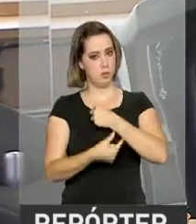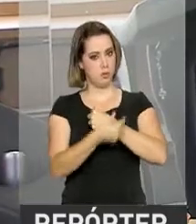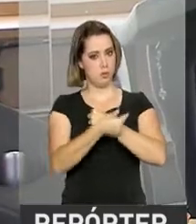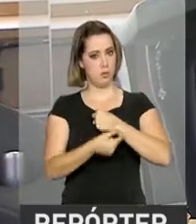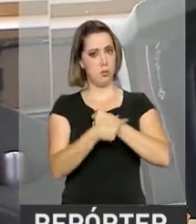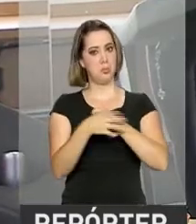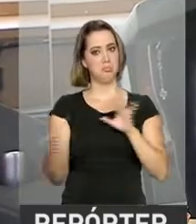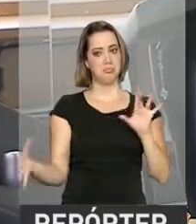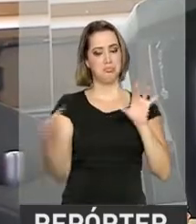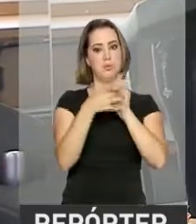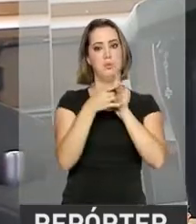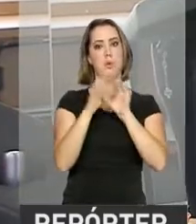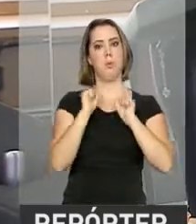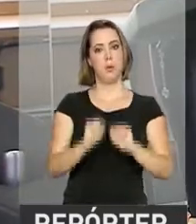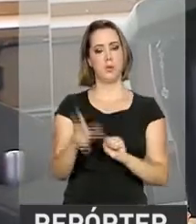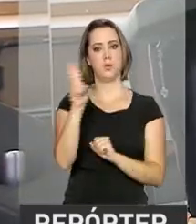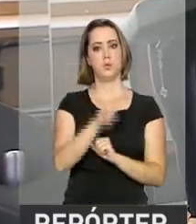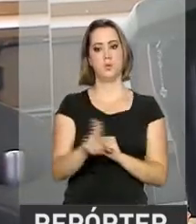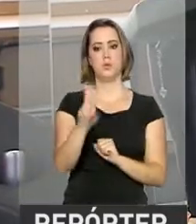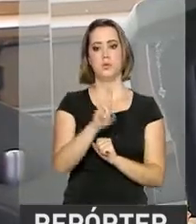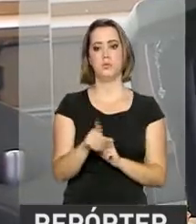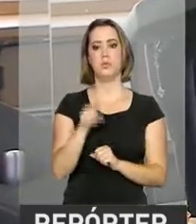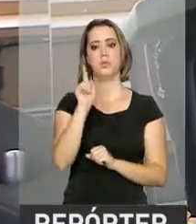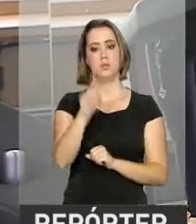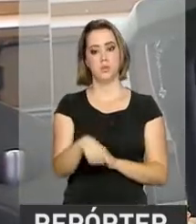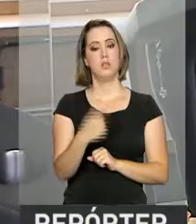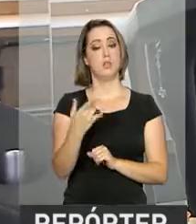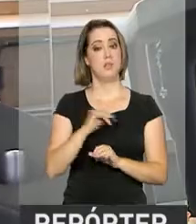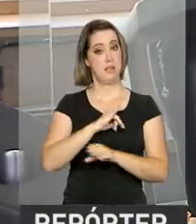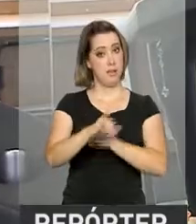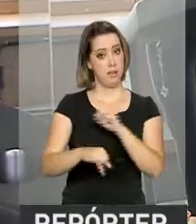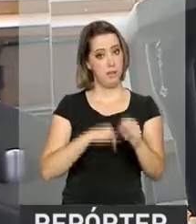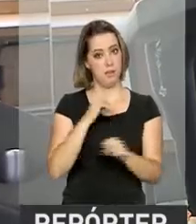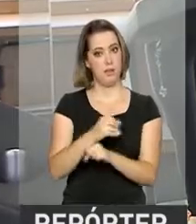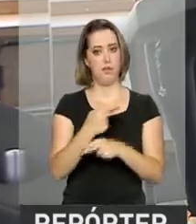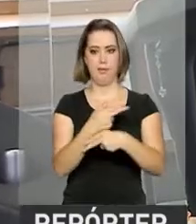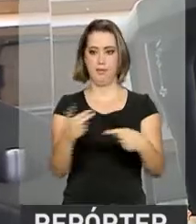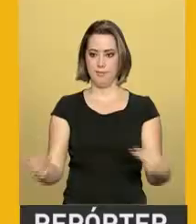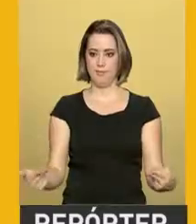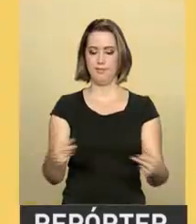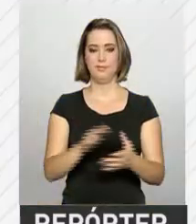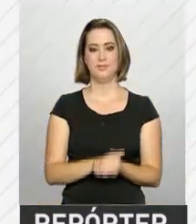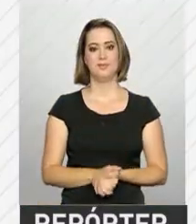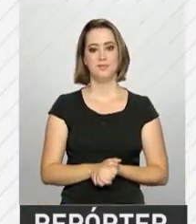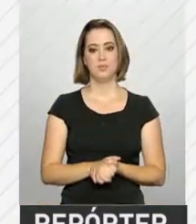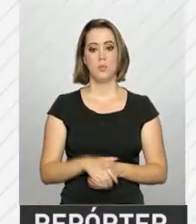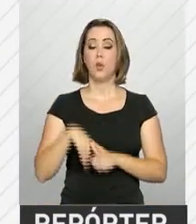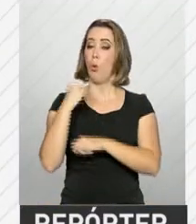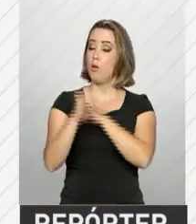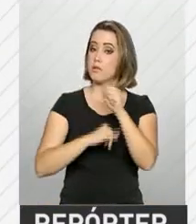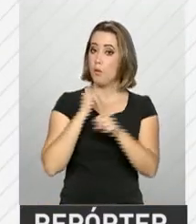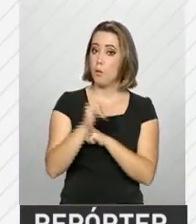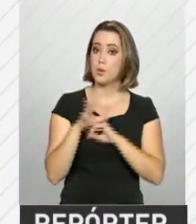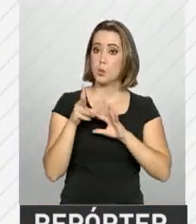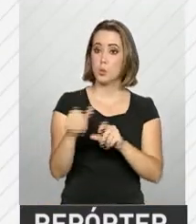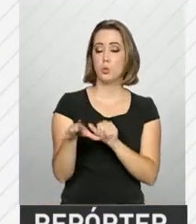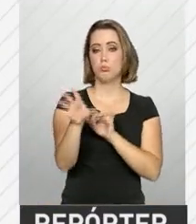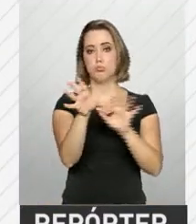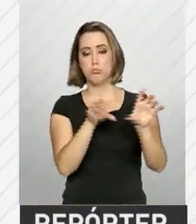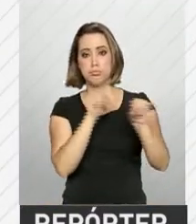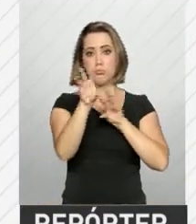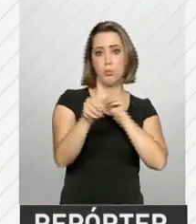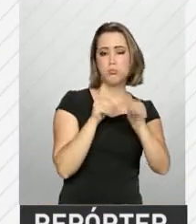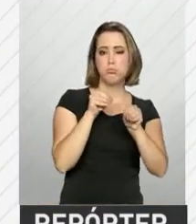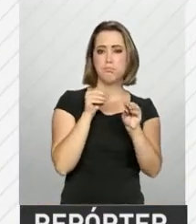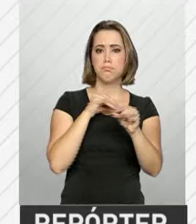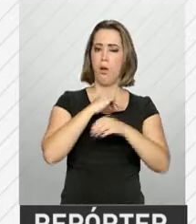e eu posso usar como eu quiser. Isso é a Internet das Coisas. Com as informações recebidas e processadas,